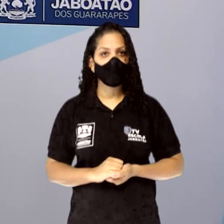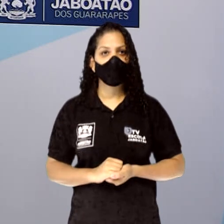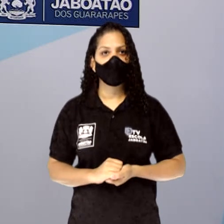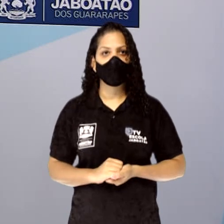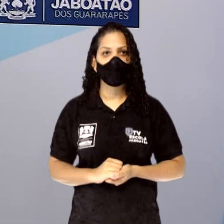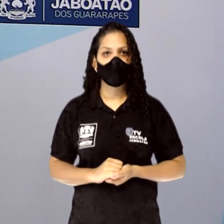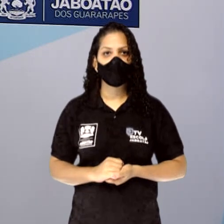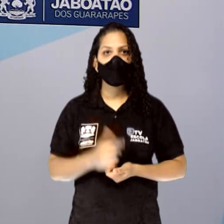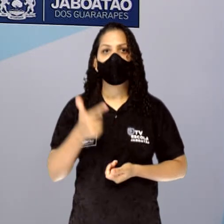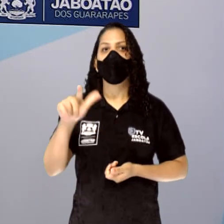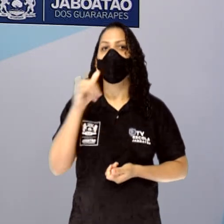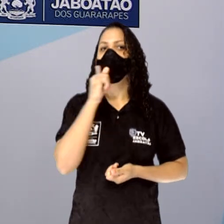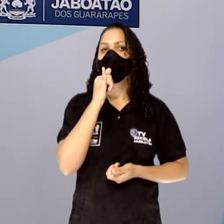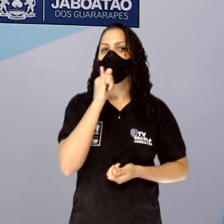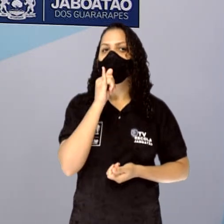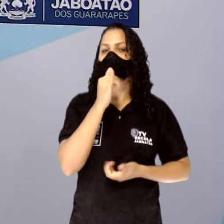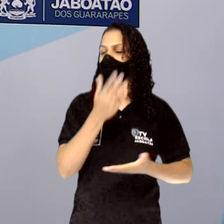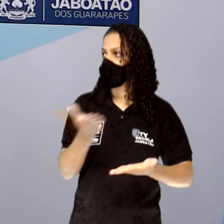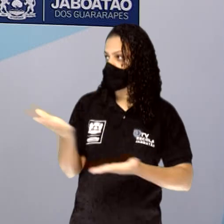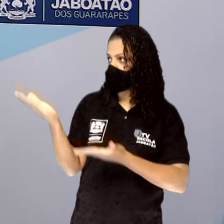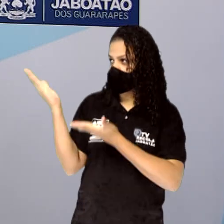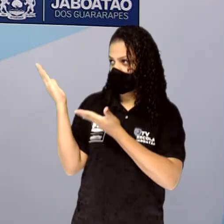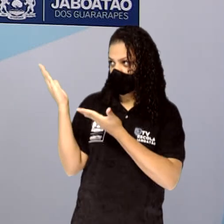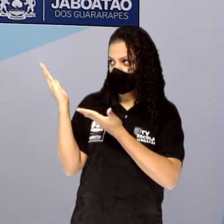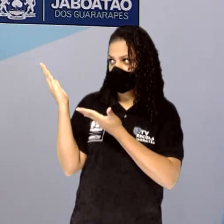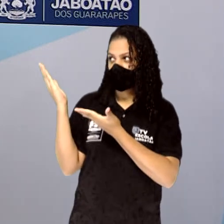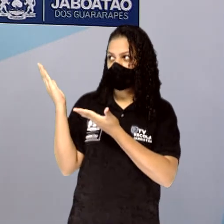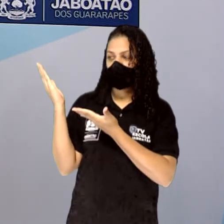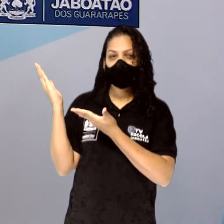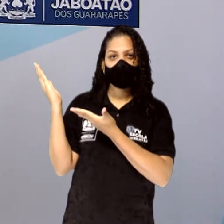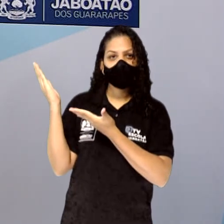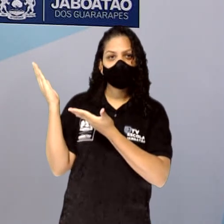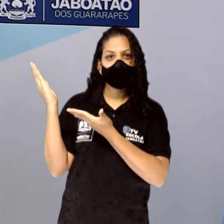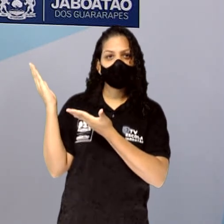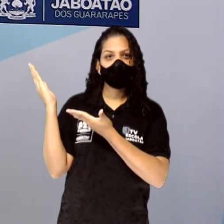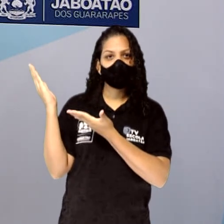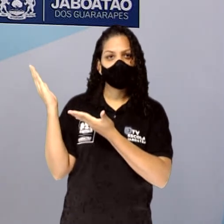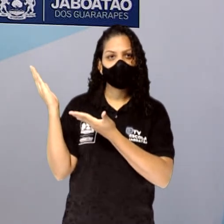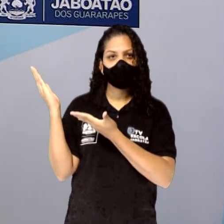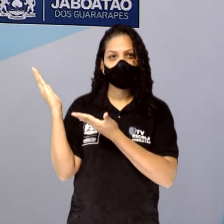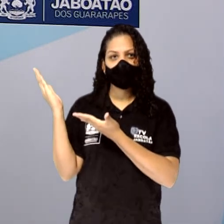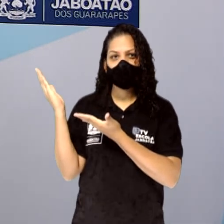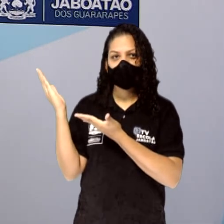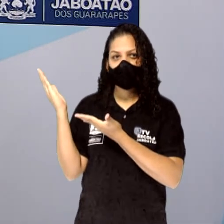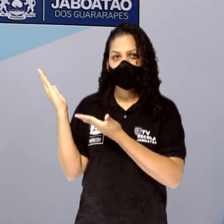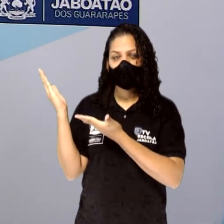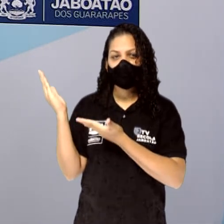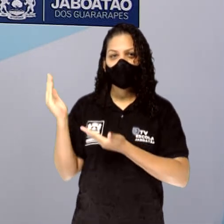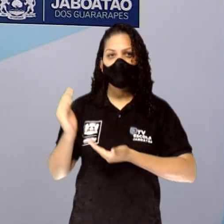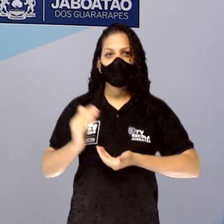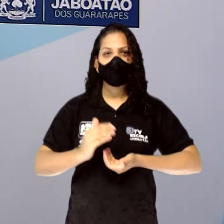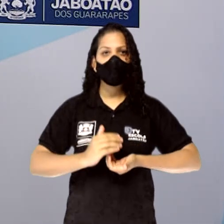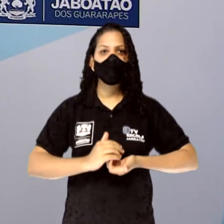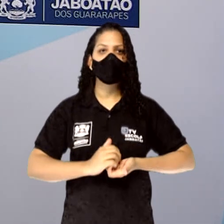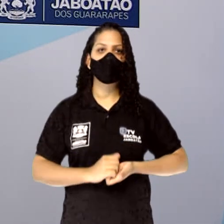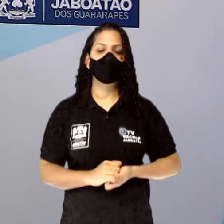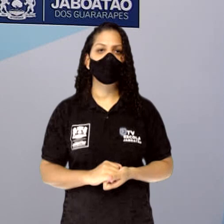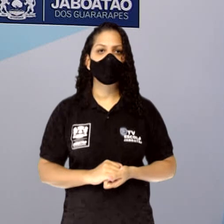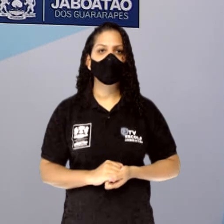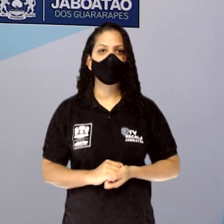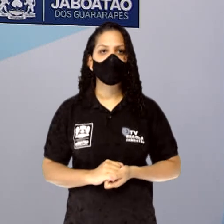11. They are my grandkids, Karina and Katia. I am Brazilian and they